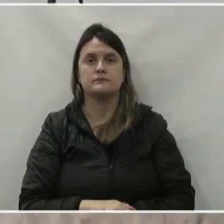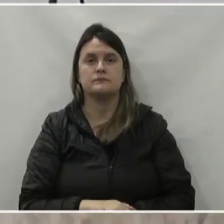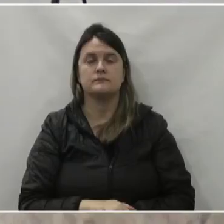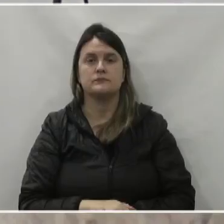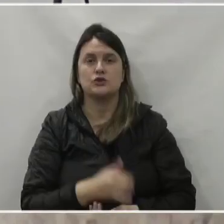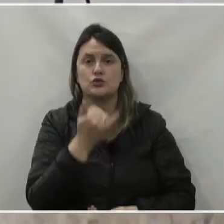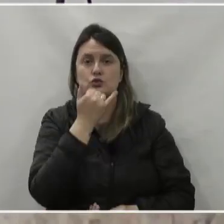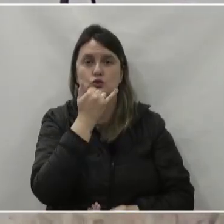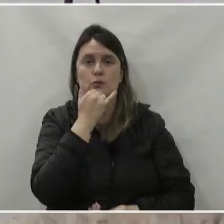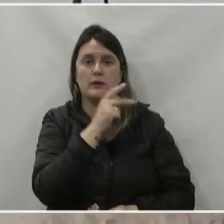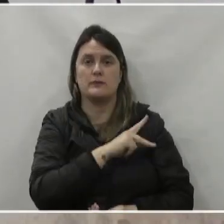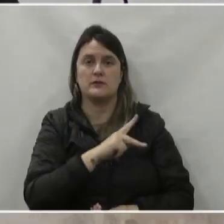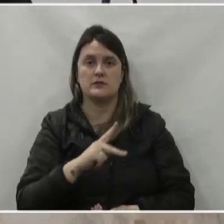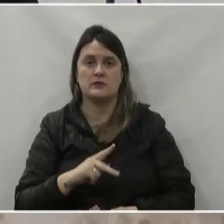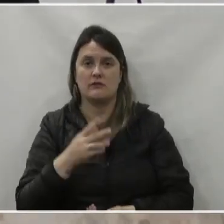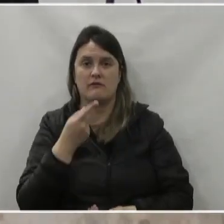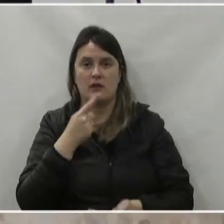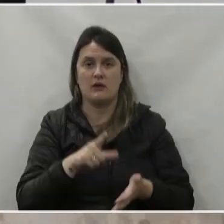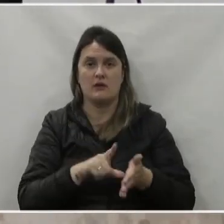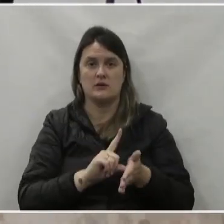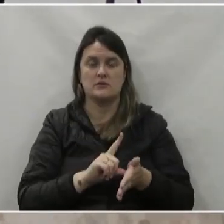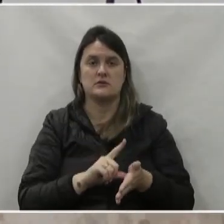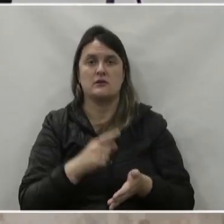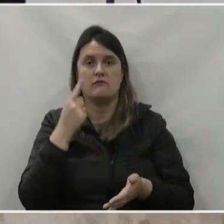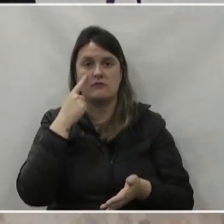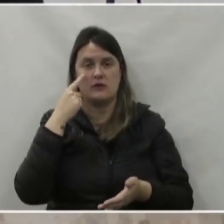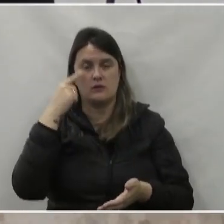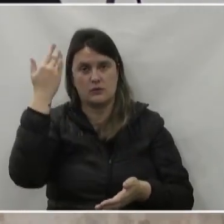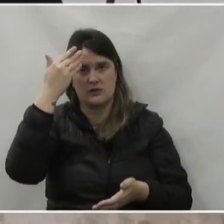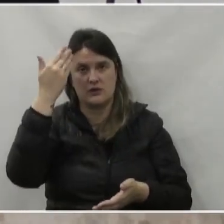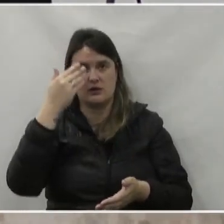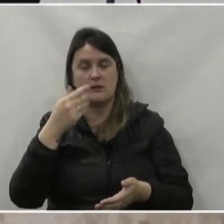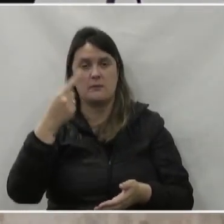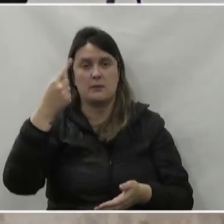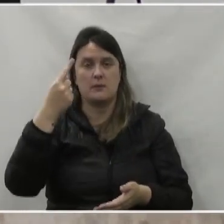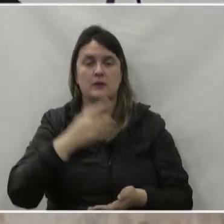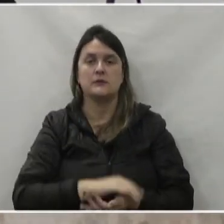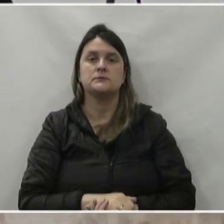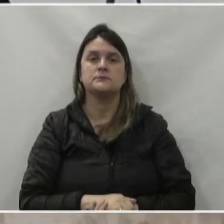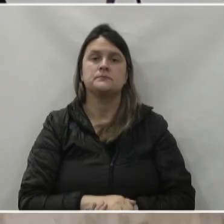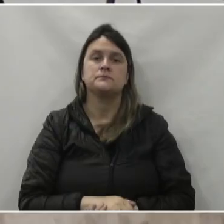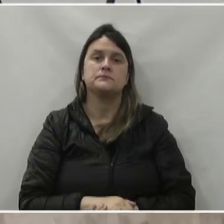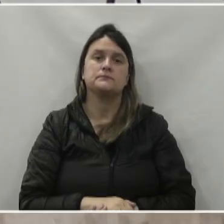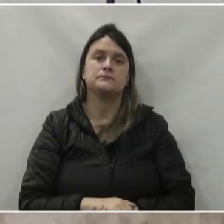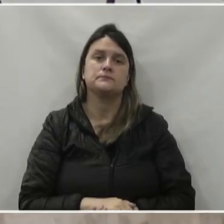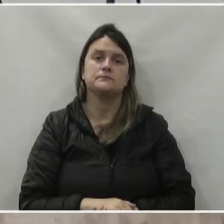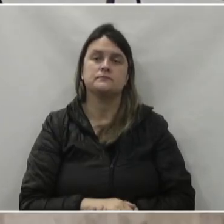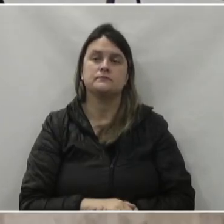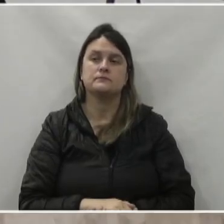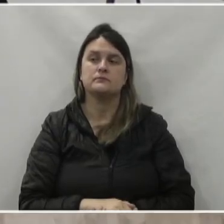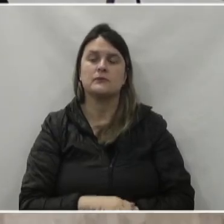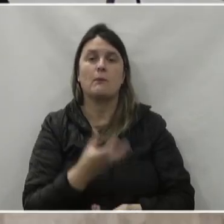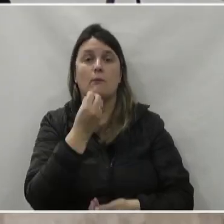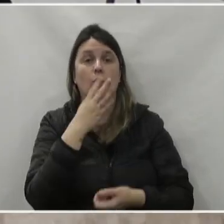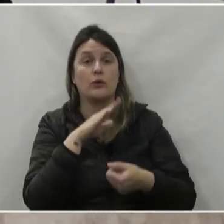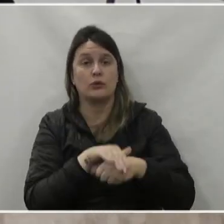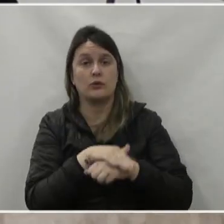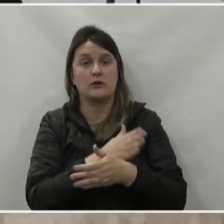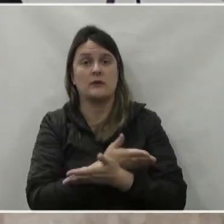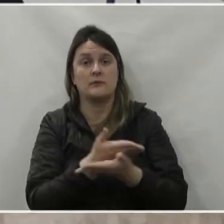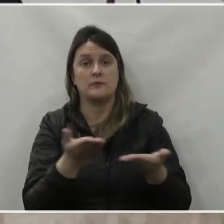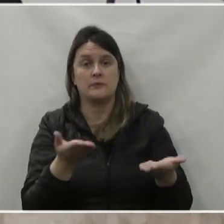Desculpe, presidente, tinha falado antes, mas daí eu vi que o Cortelini estava na frente. Tá? Boa noite a